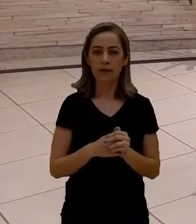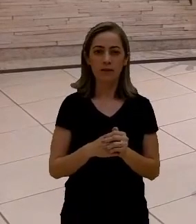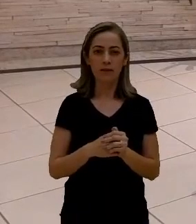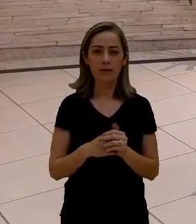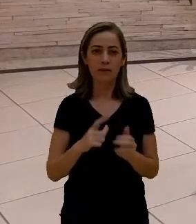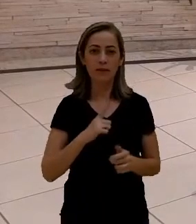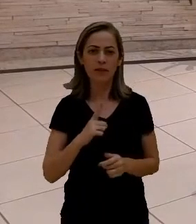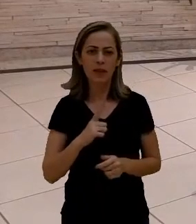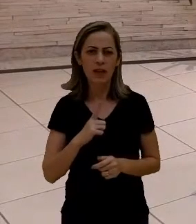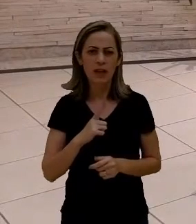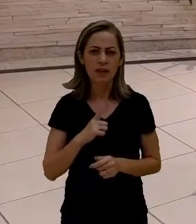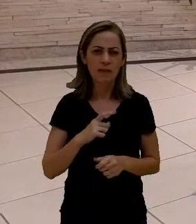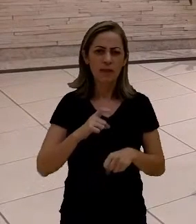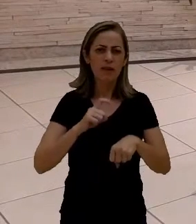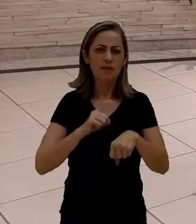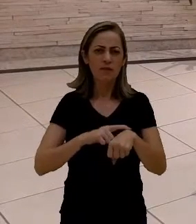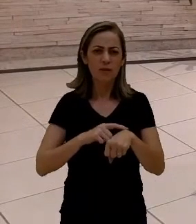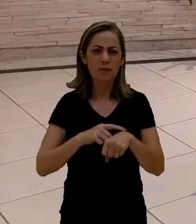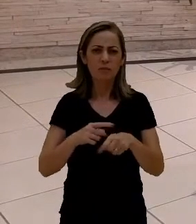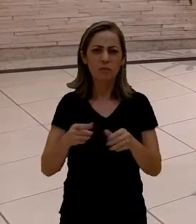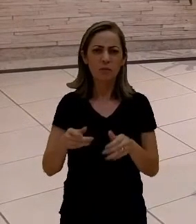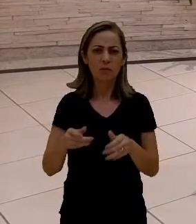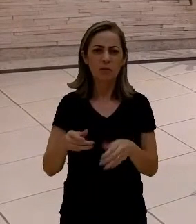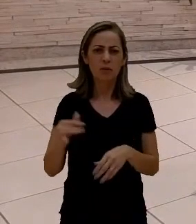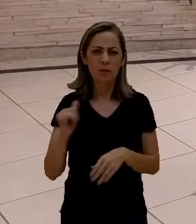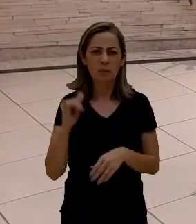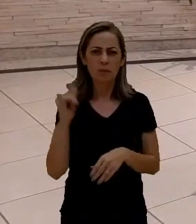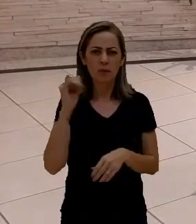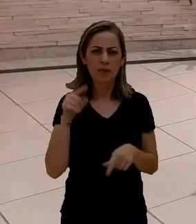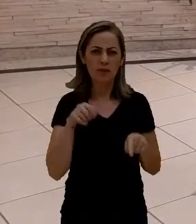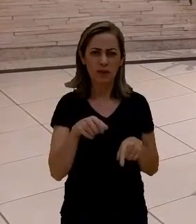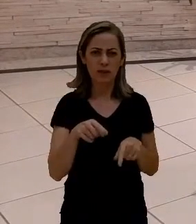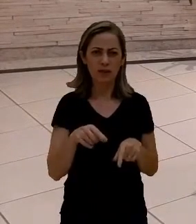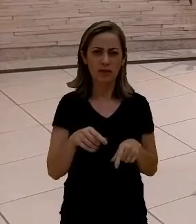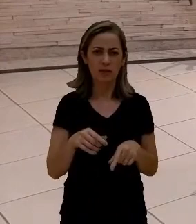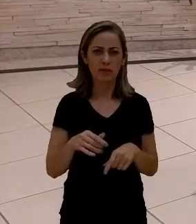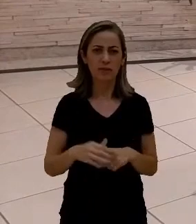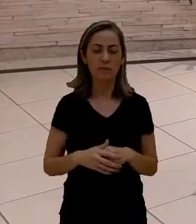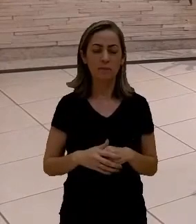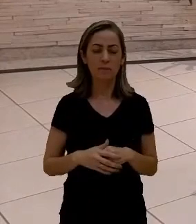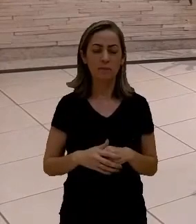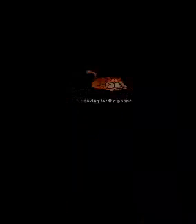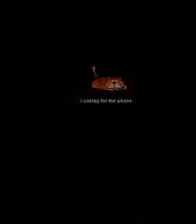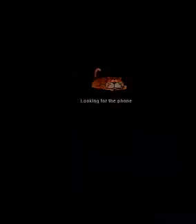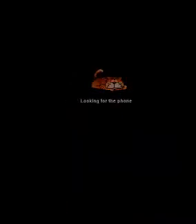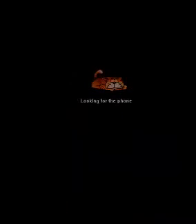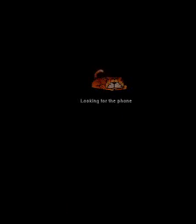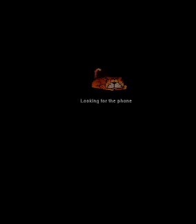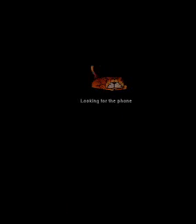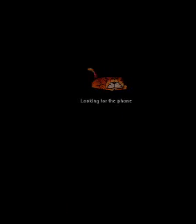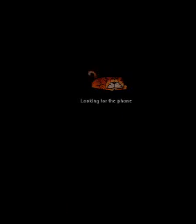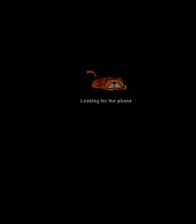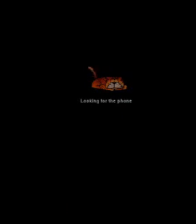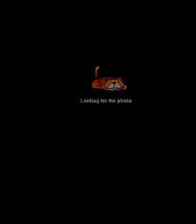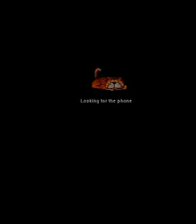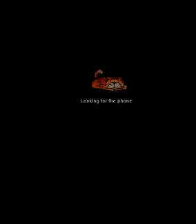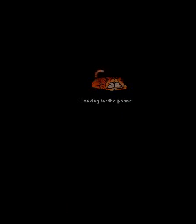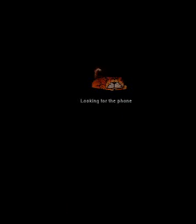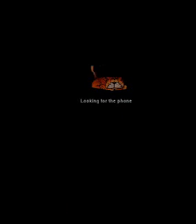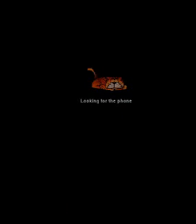tudo está num num conjunto só num nível só eu ia fazer uma brincadeira mas você já